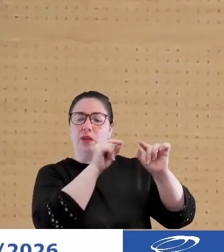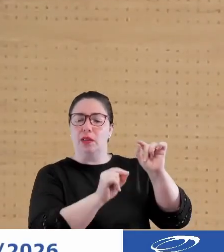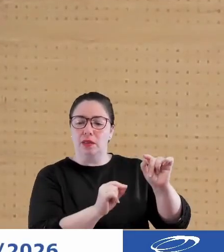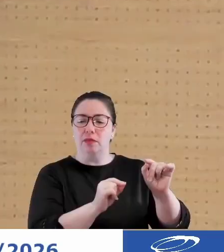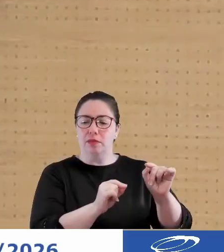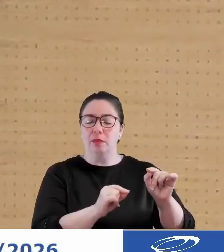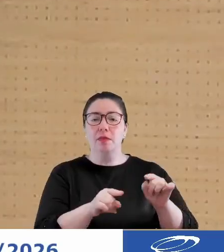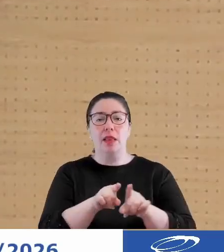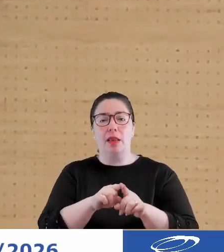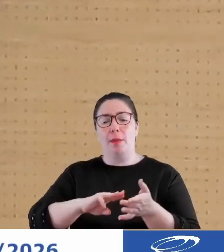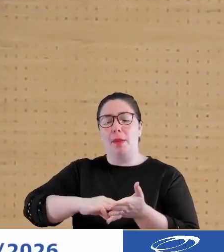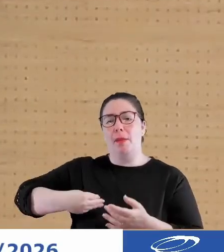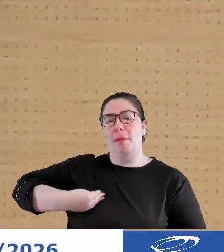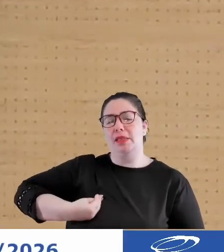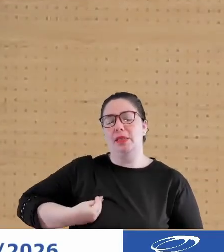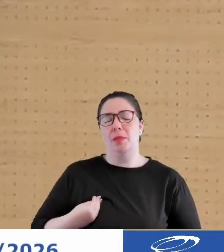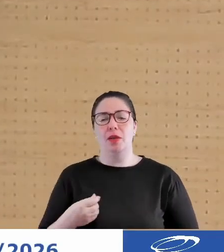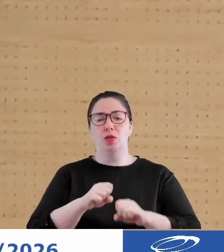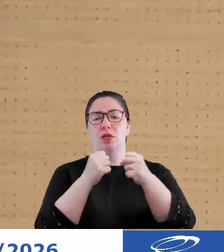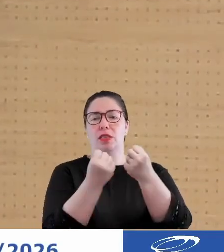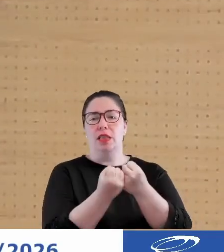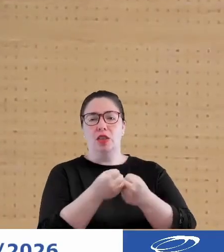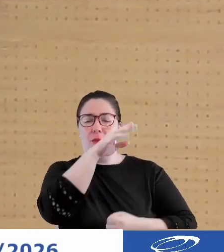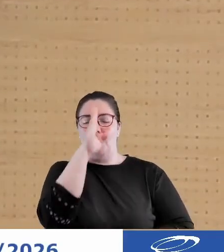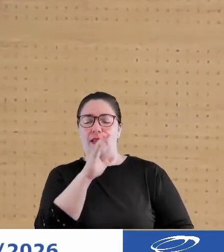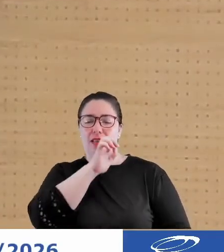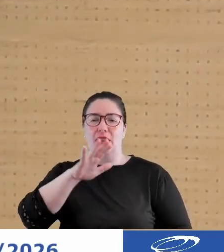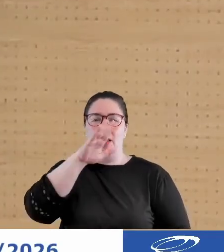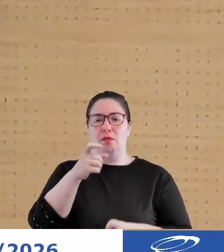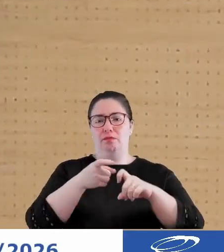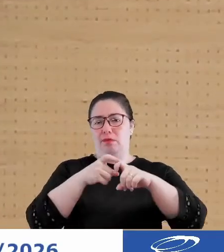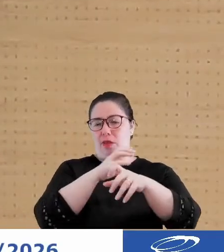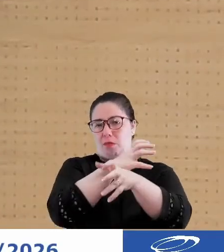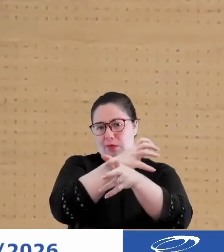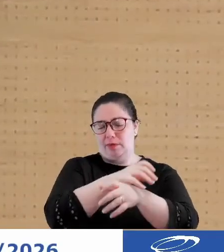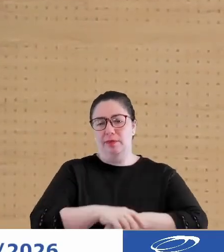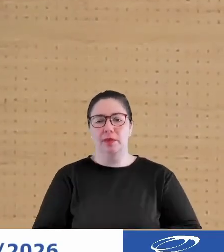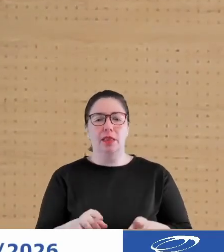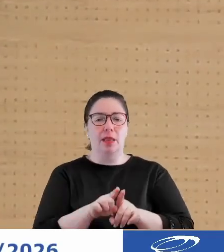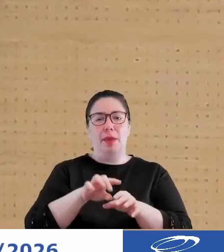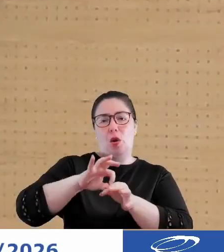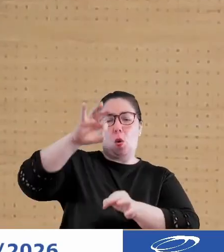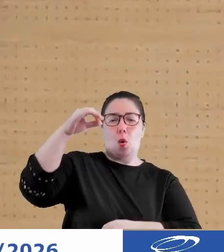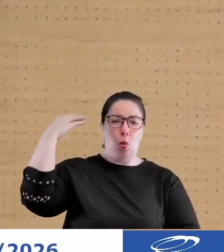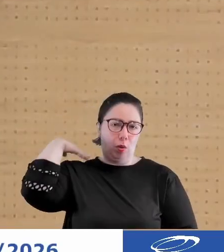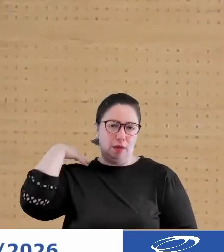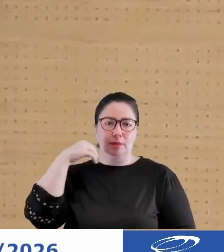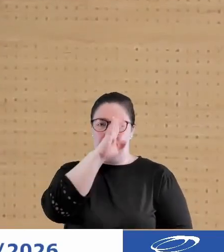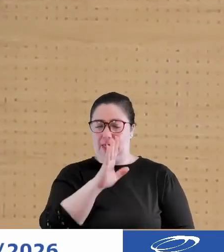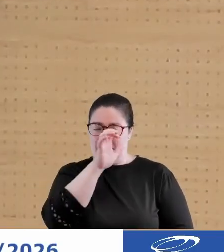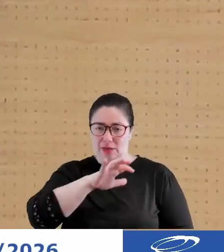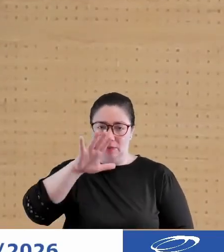Ortopedia e Traumatologia, SBOT, da Sociedade Brasileira de Coluna, SBC, da American Academy of Orthopedic